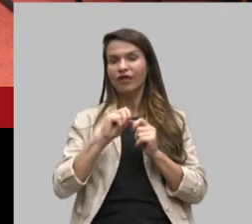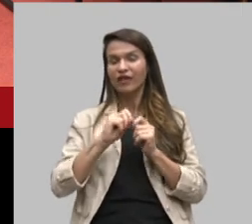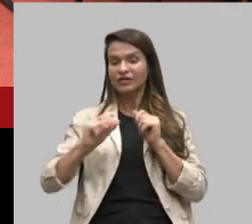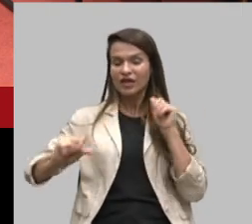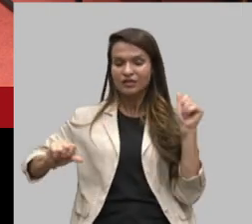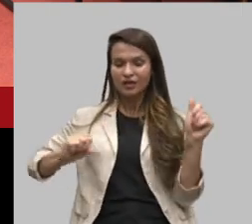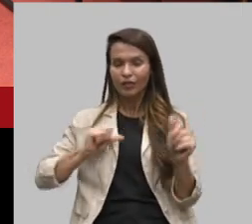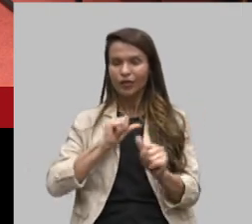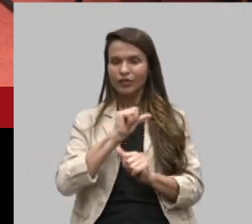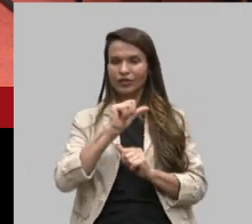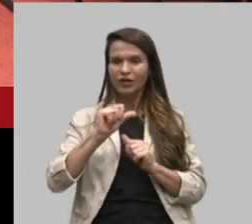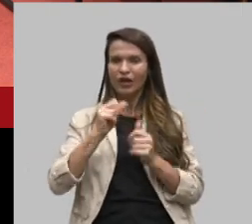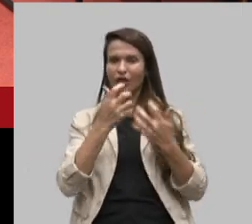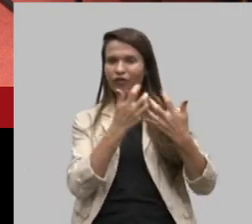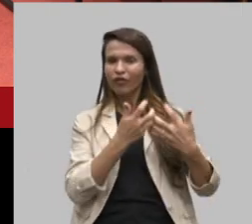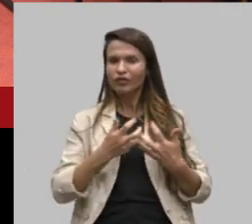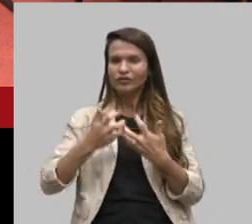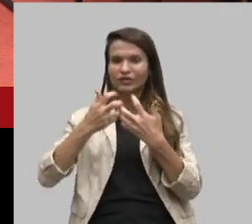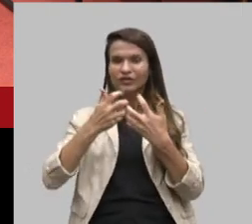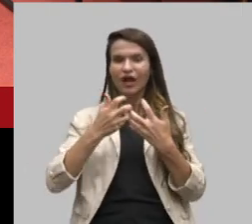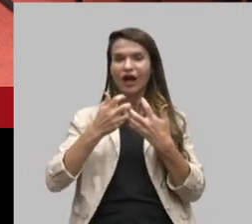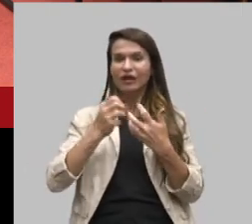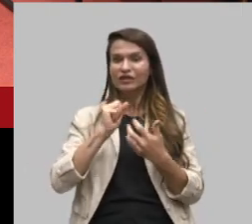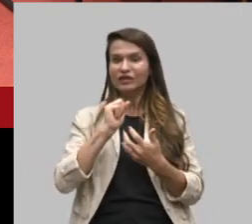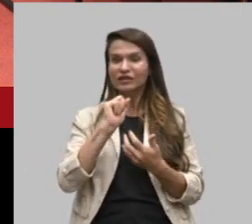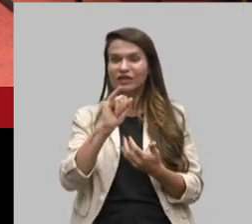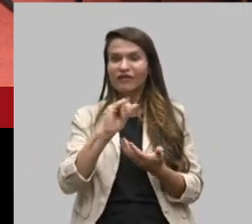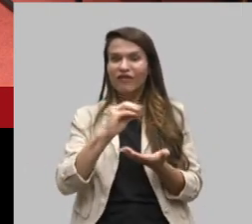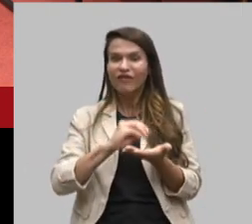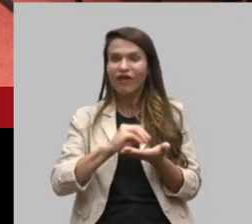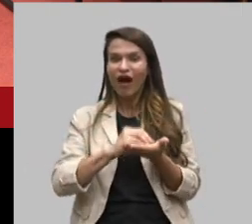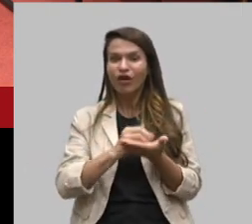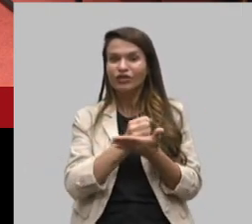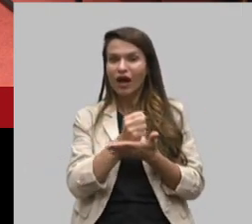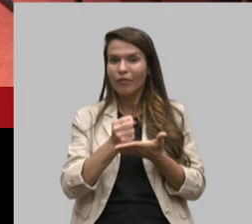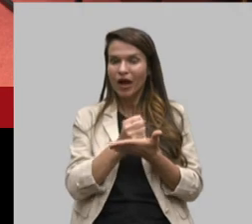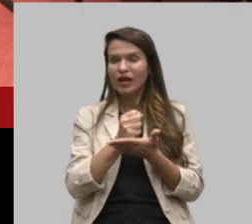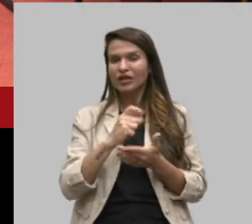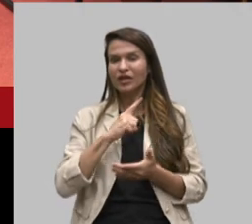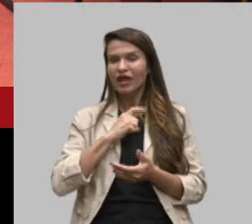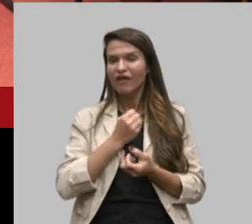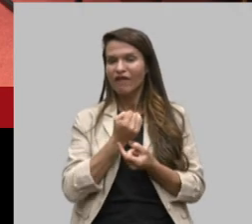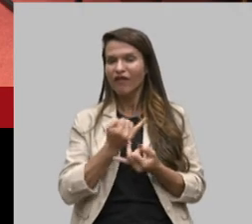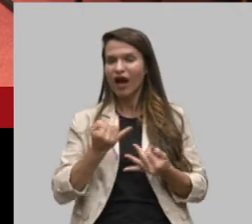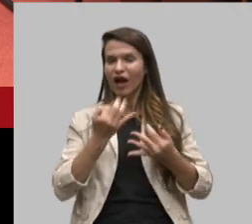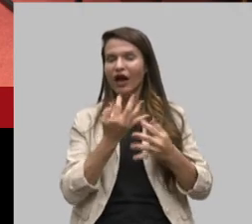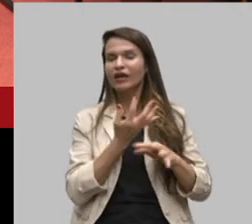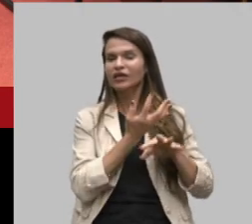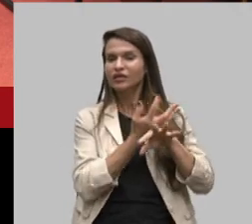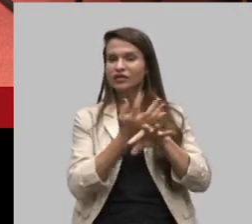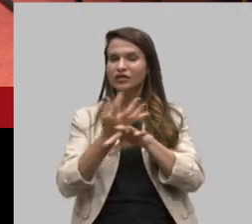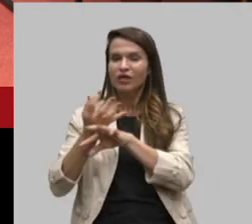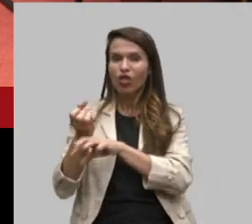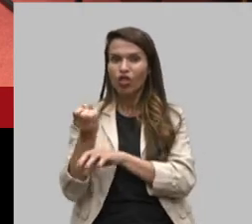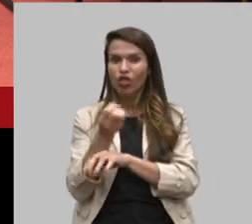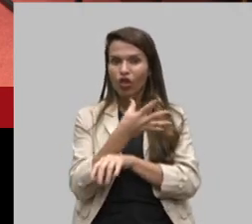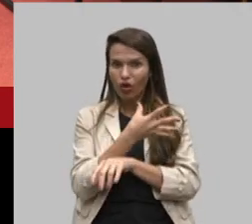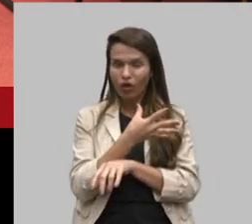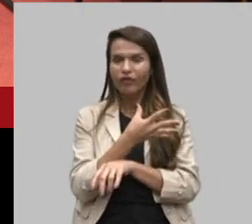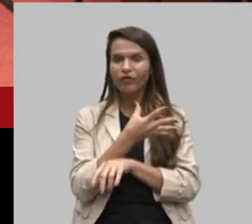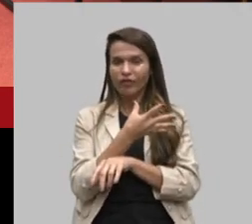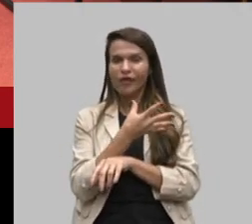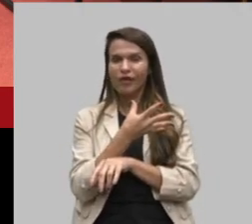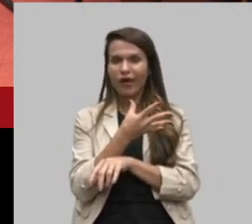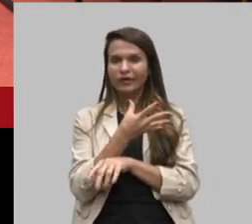funcionar como sem a base nós temos diversas matérias novas com esse novo ensino médio que não são